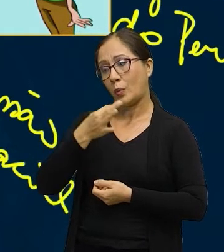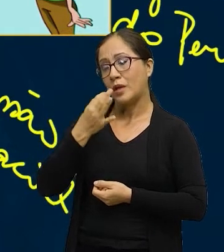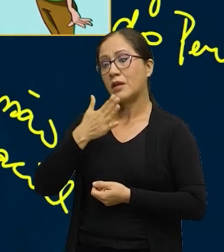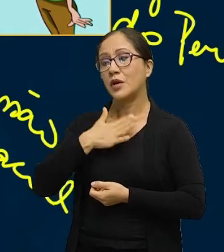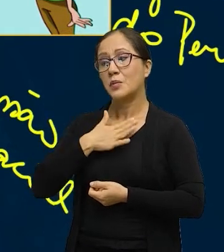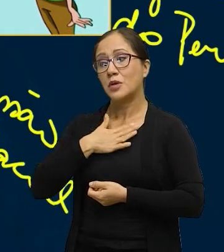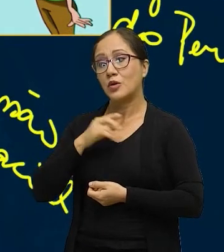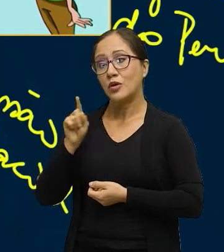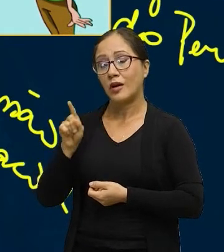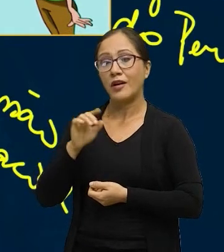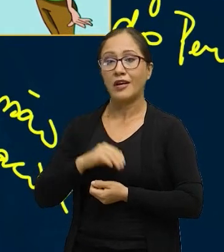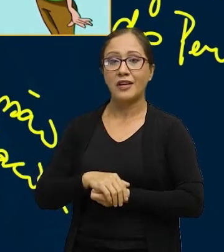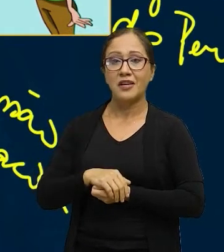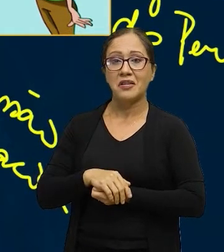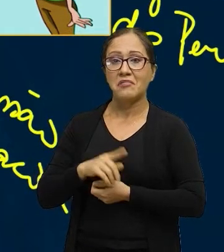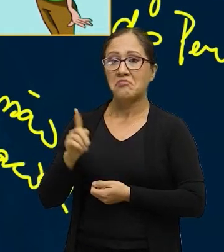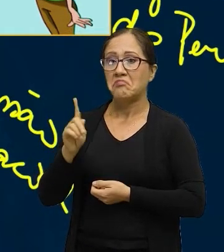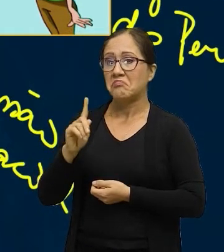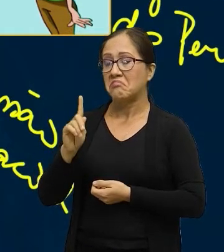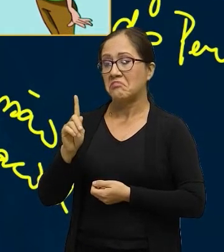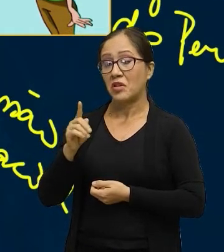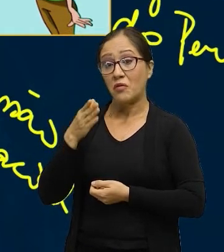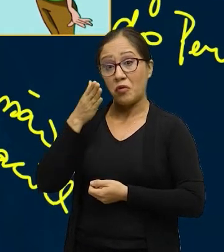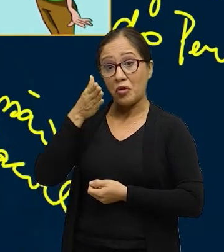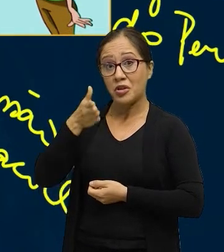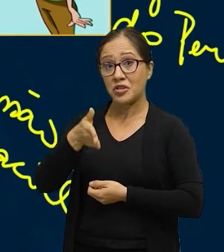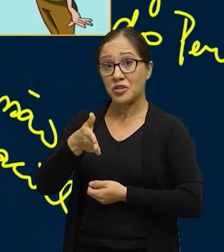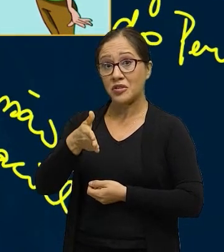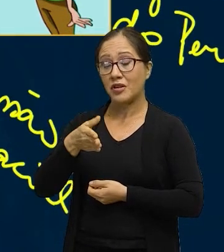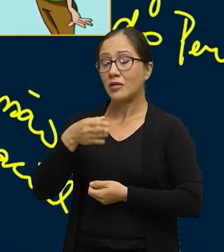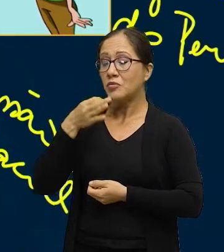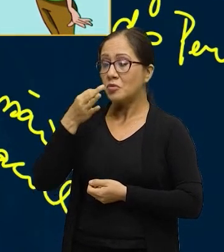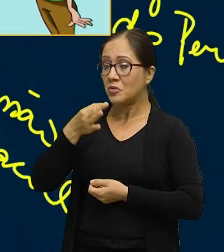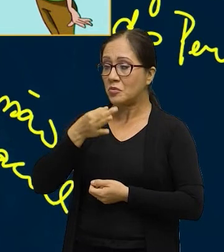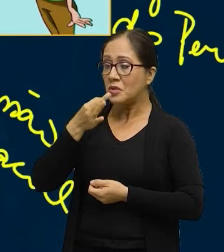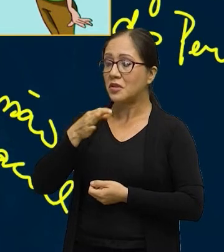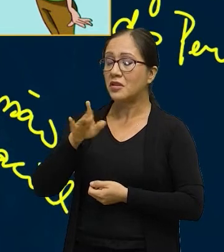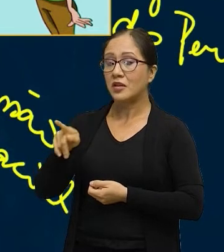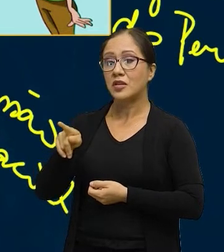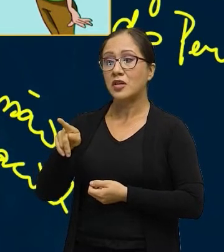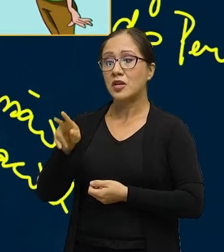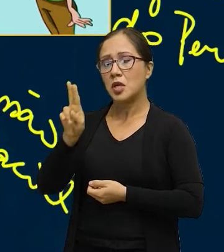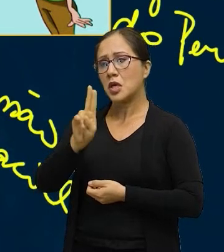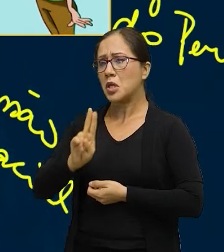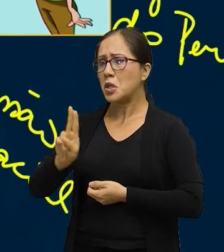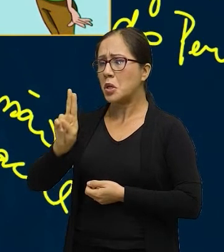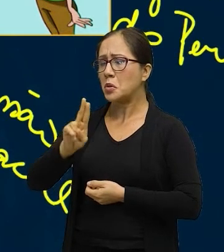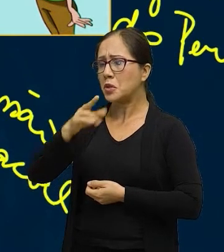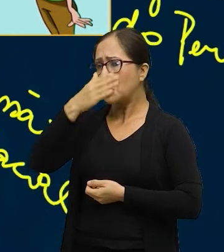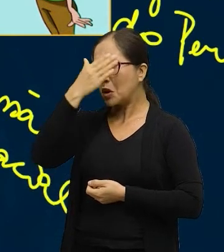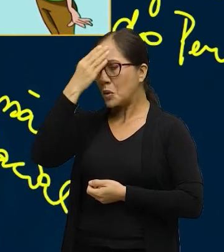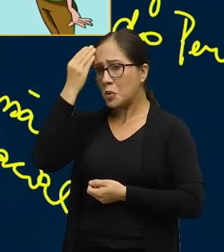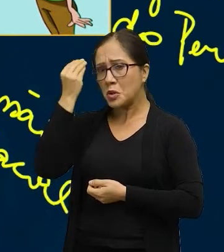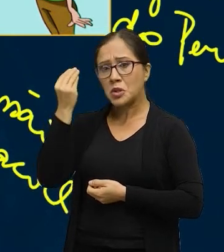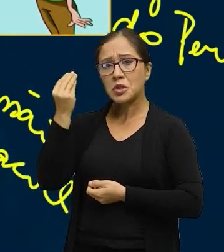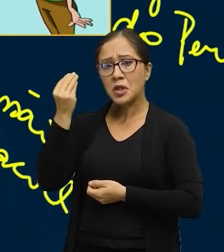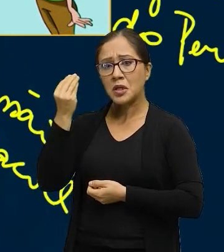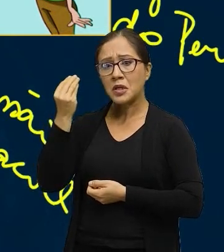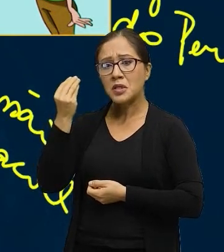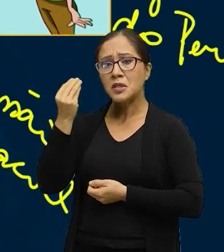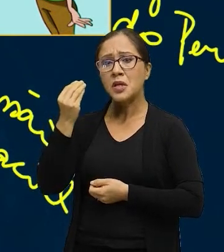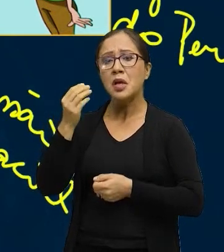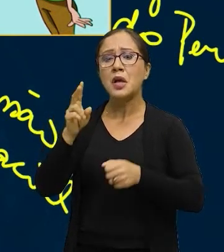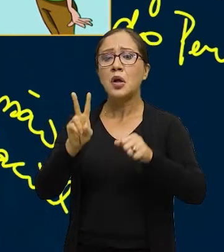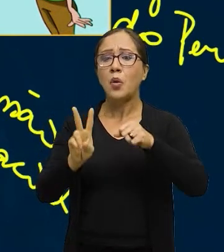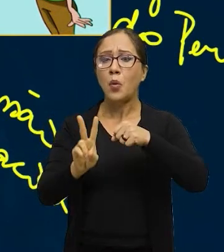sugestão, ele não foi tão direto, sugeriu que ele não esqueça de usar um advérbio.